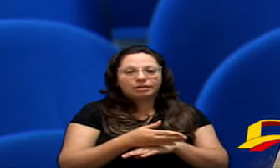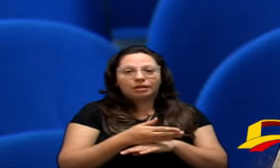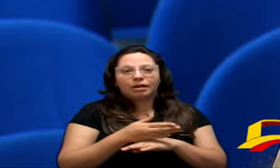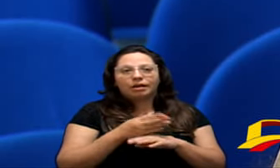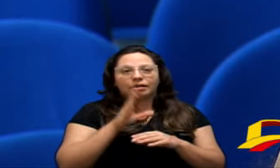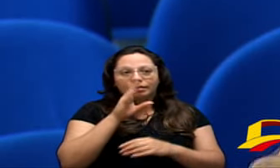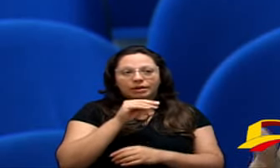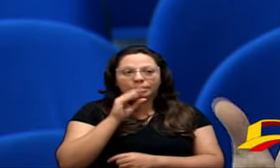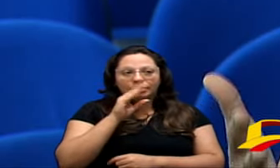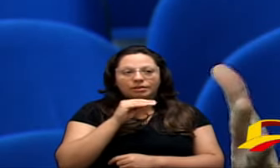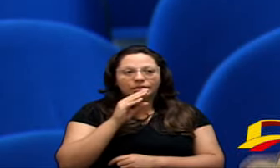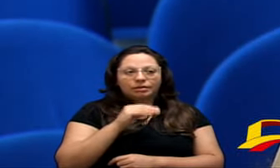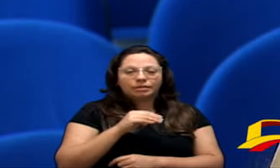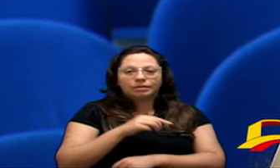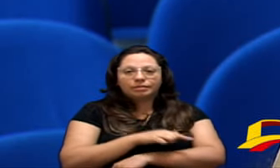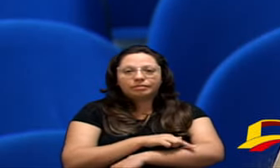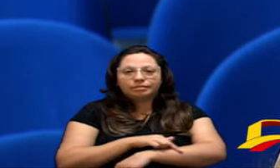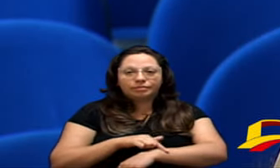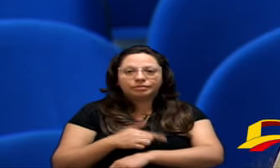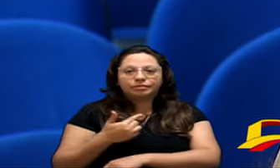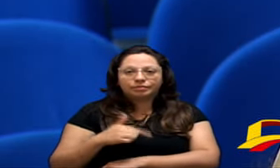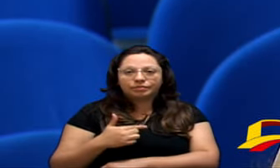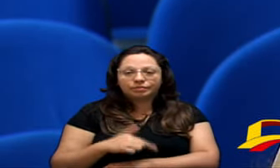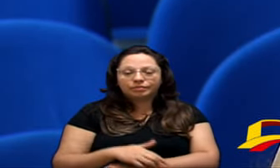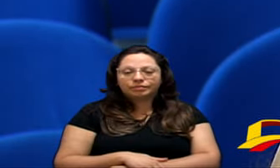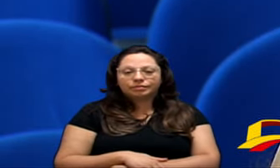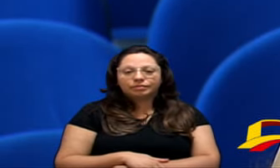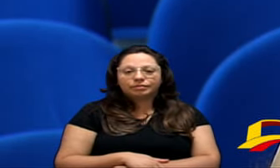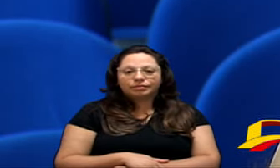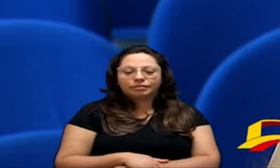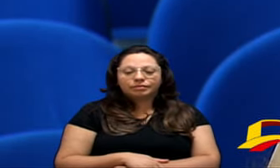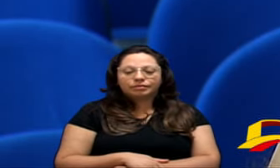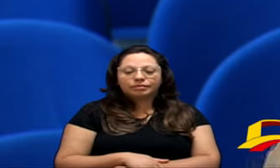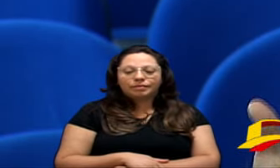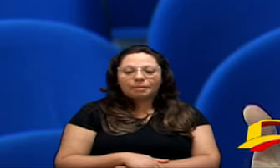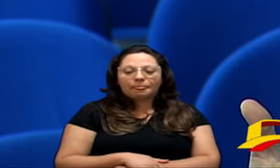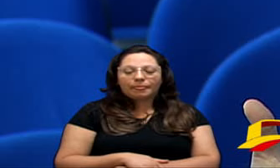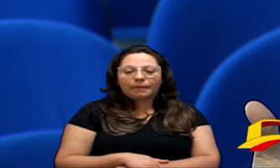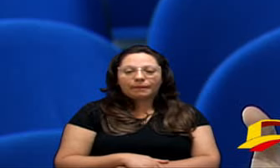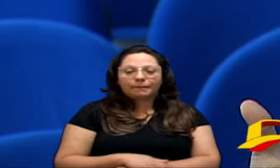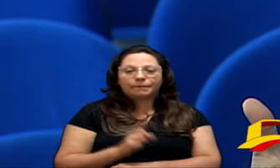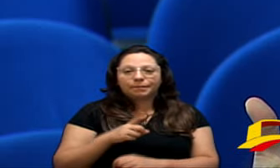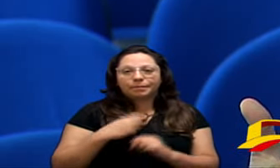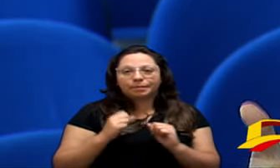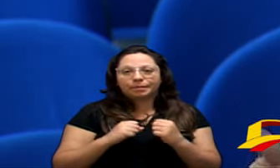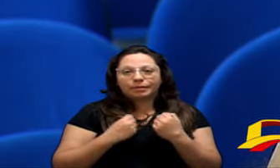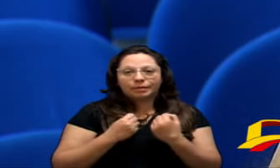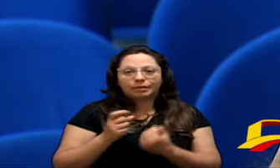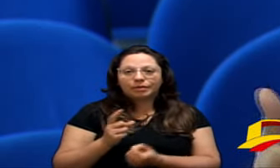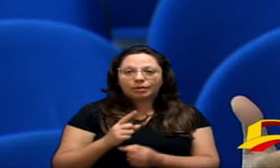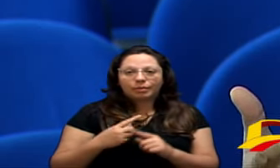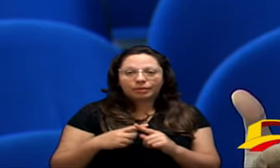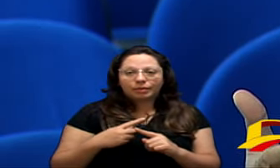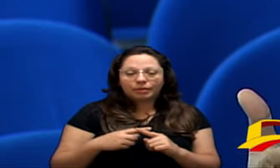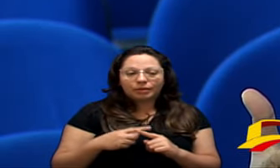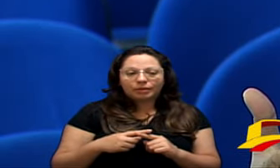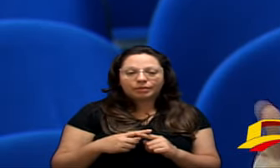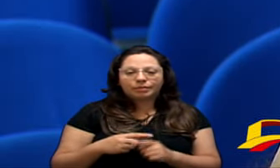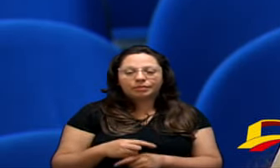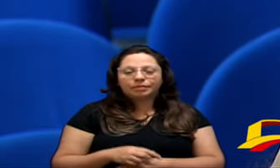dbis que falta de educação né E por que que a gente não age aí secretário vem a parte